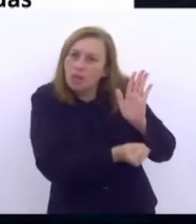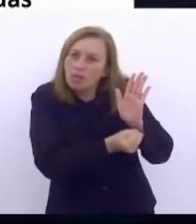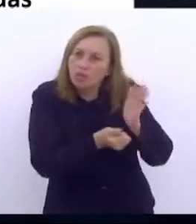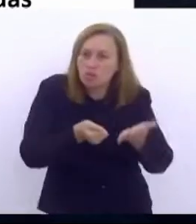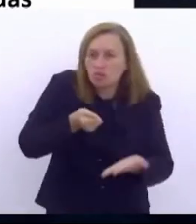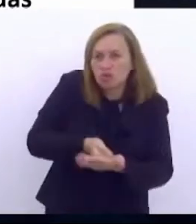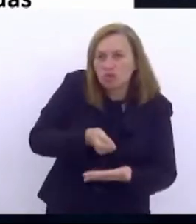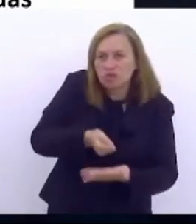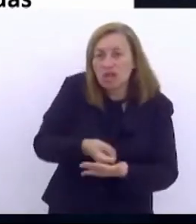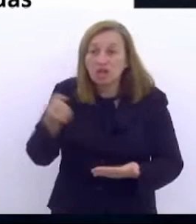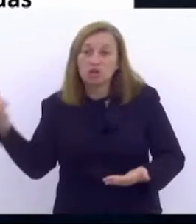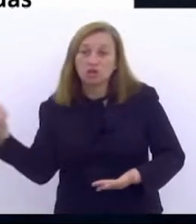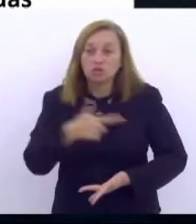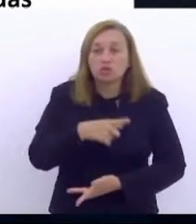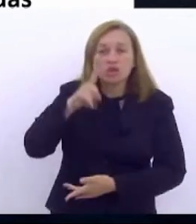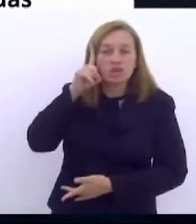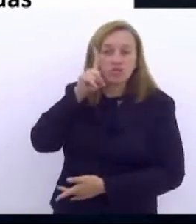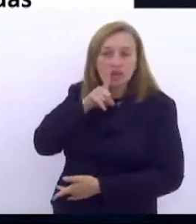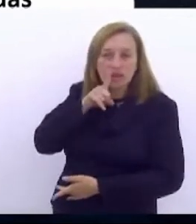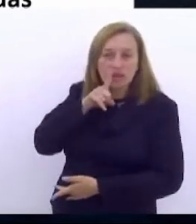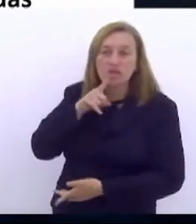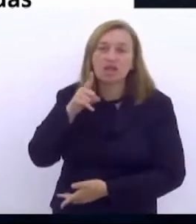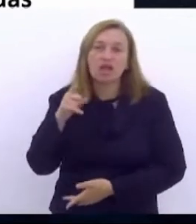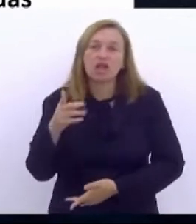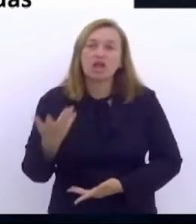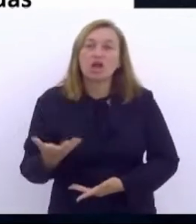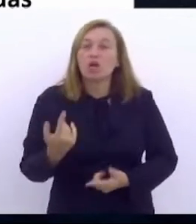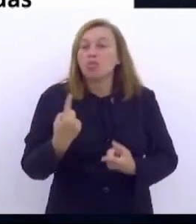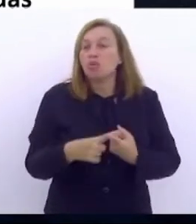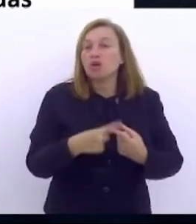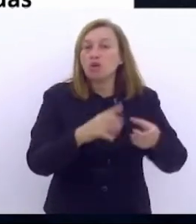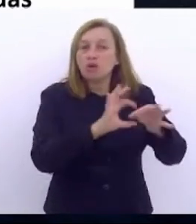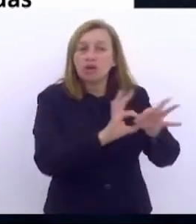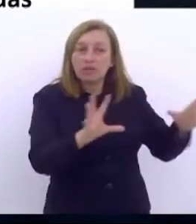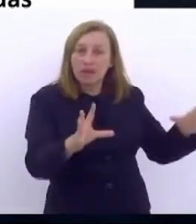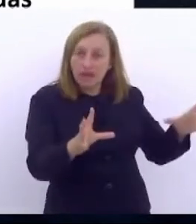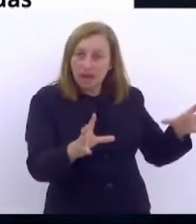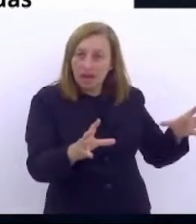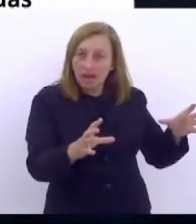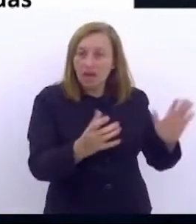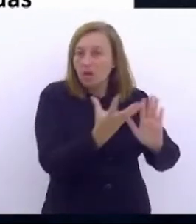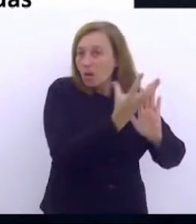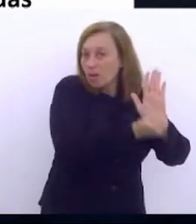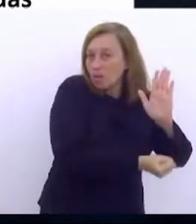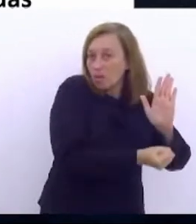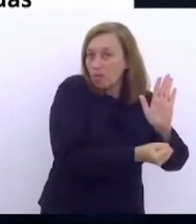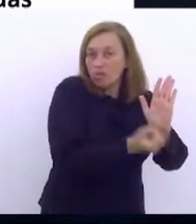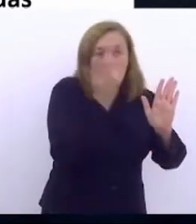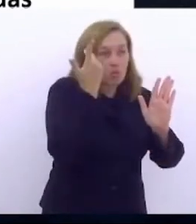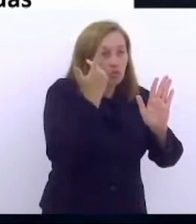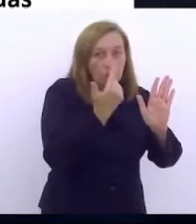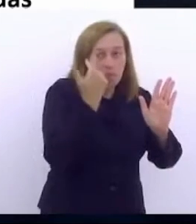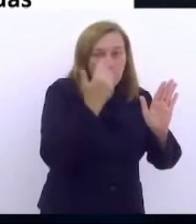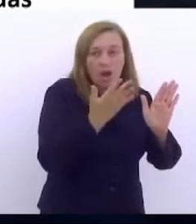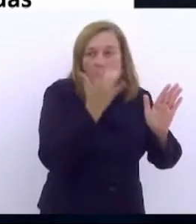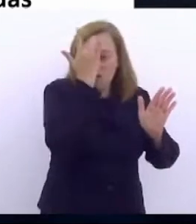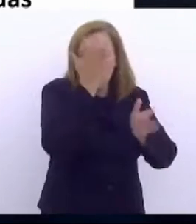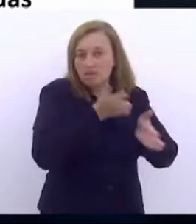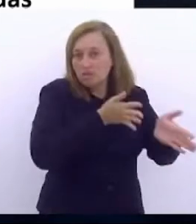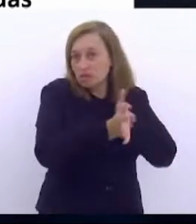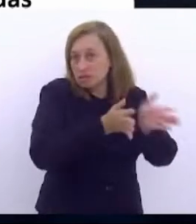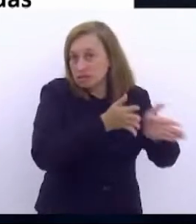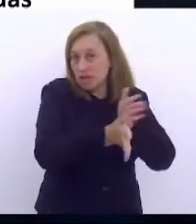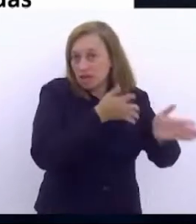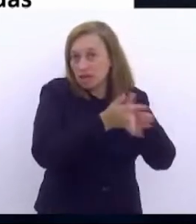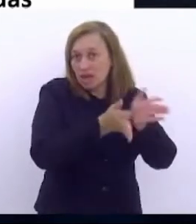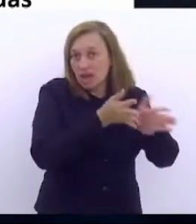pesquisas americanas. O que é bastante lógico. Quando se legaliza, banaliza-se o aborto, de certa forma, facilita o acesso,